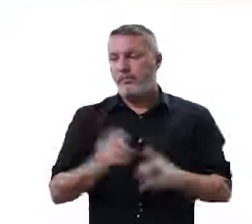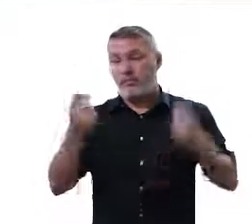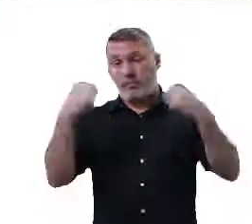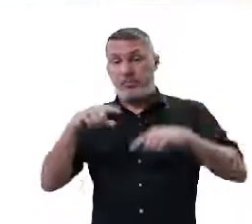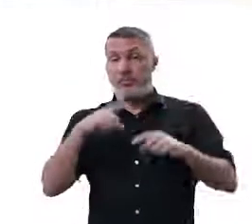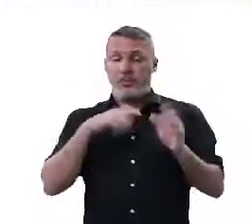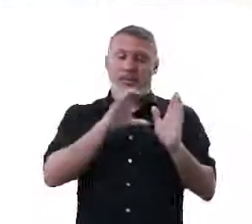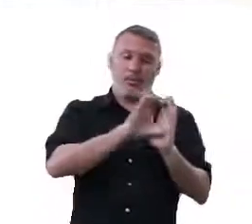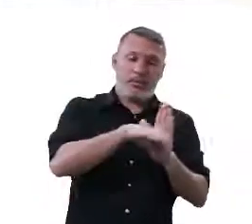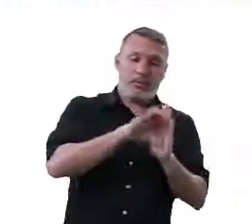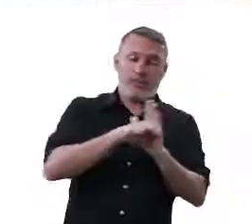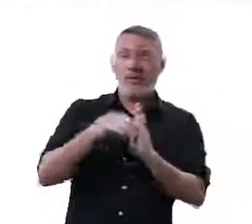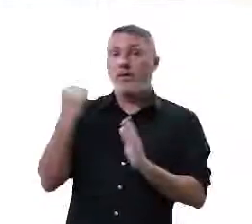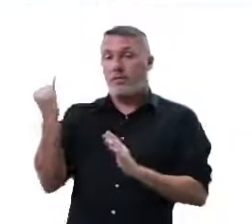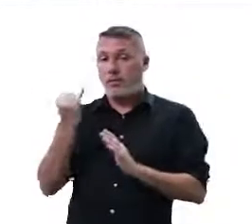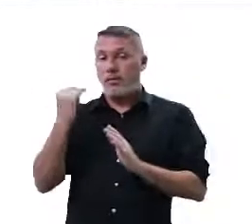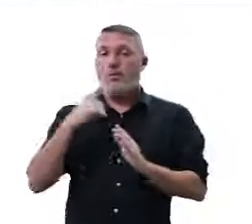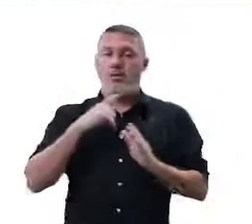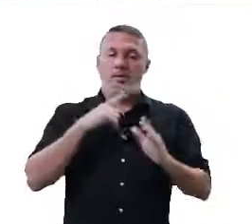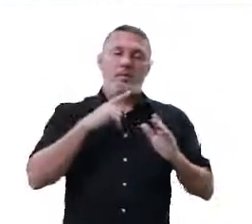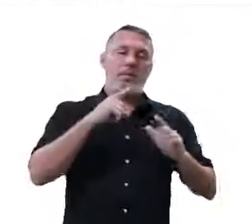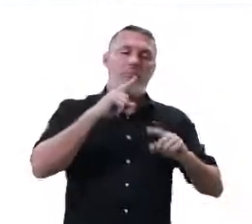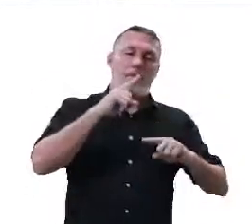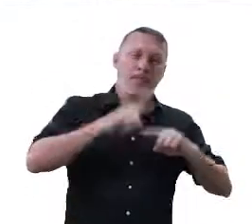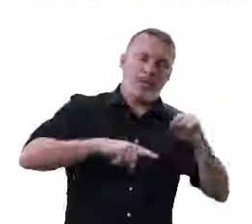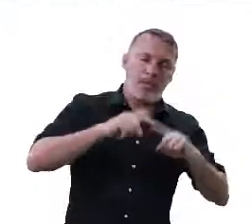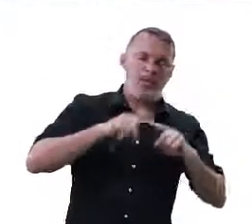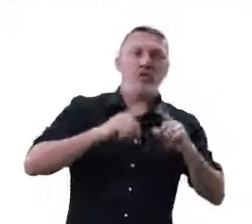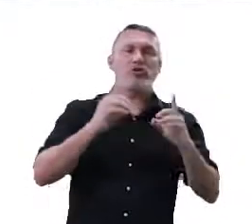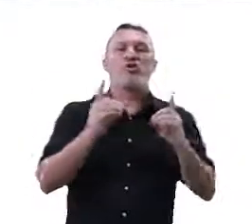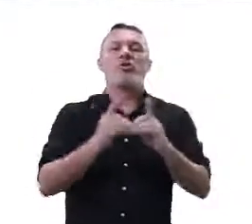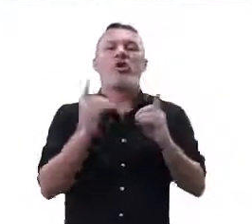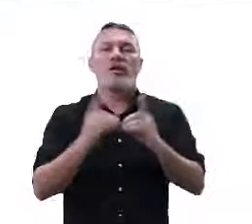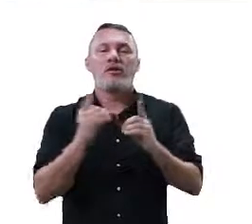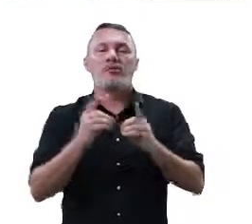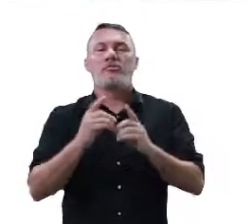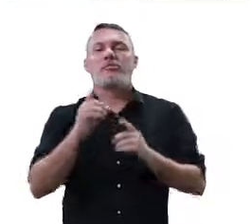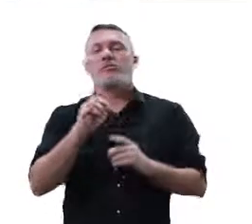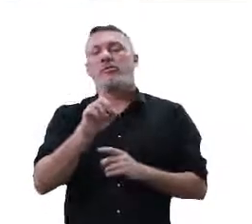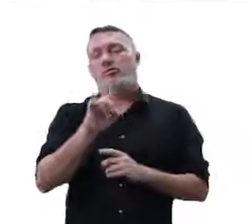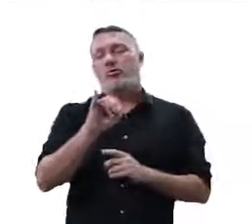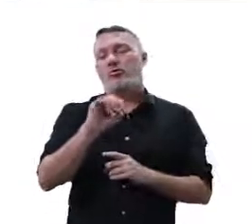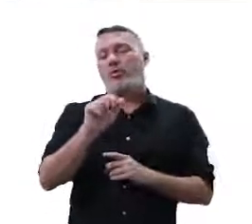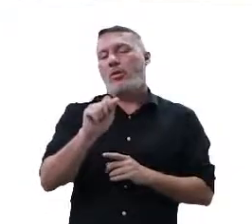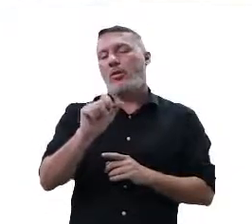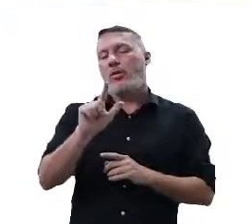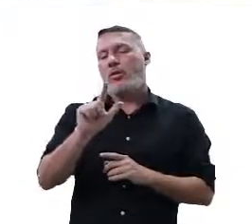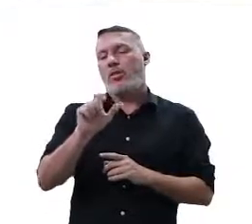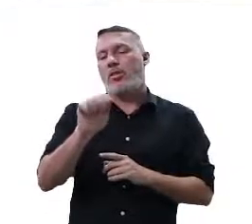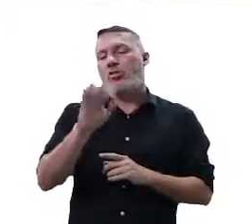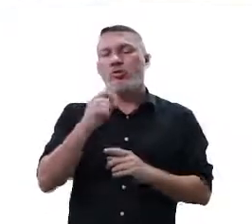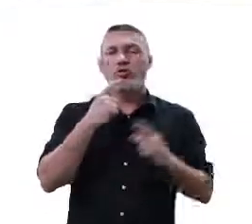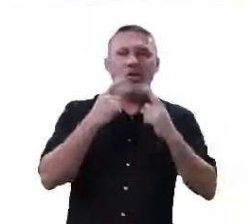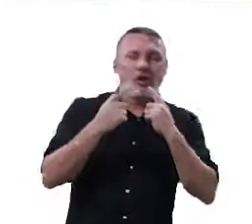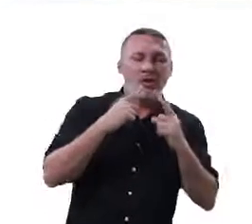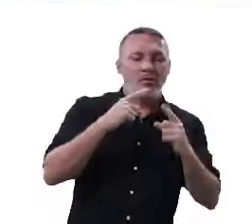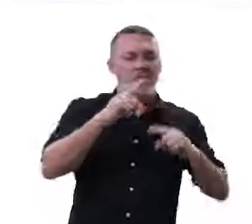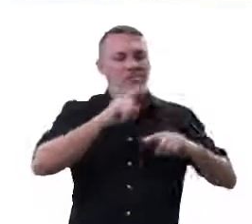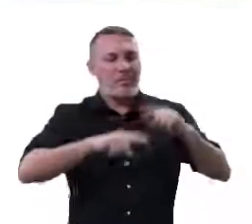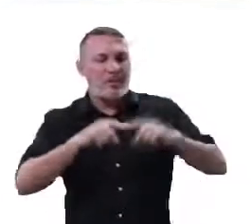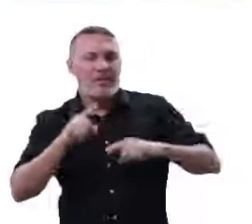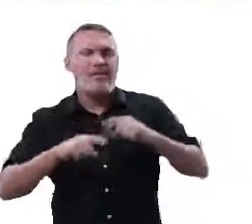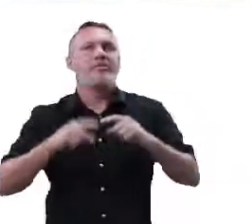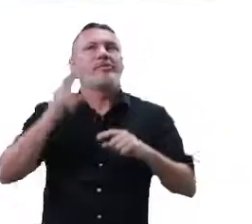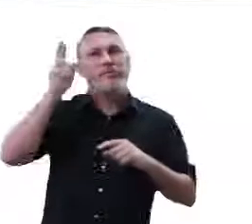outros conceitos extremamente fundamentais aqui, materialismo histórico e materialismo dialético, né? A dialética é